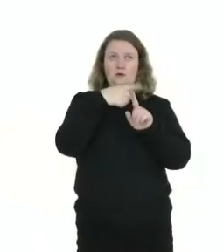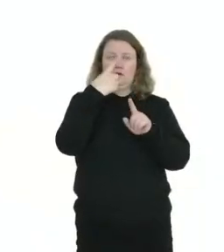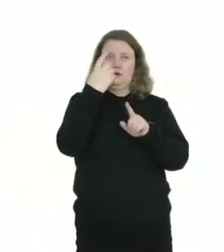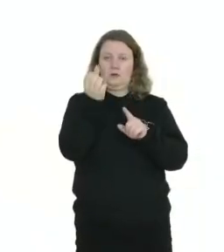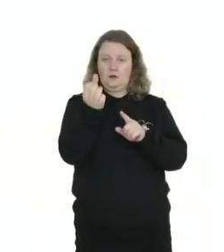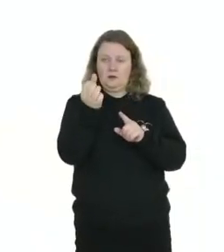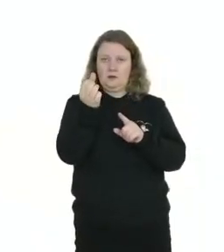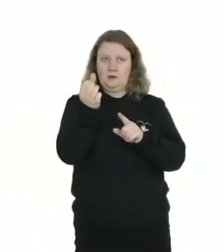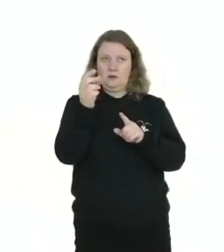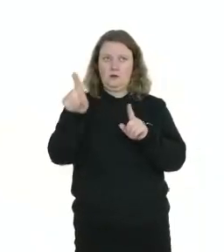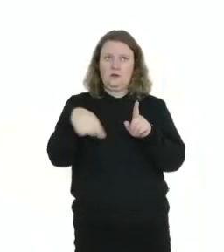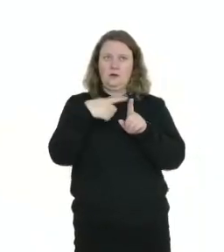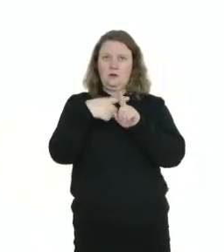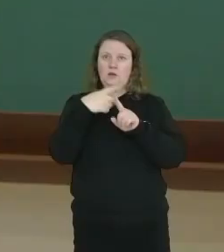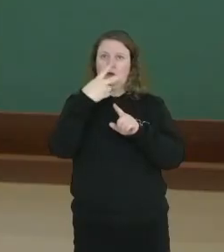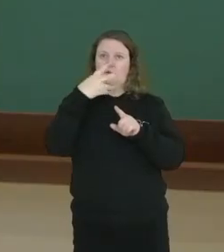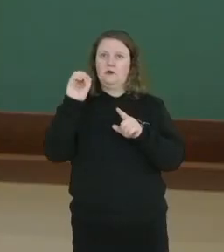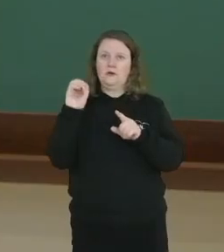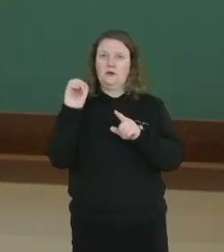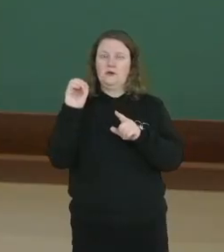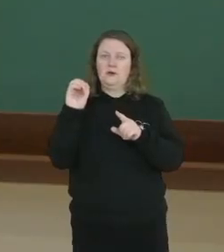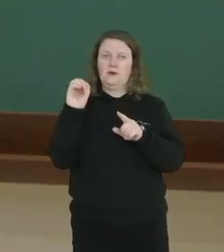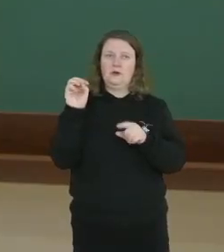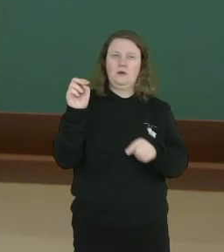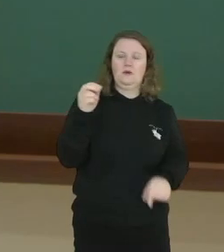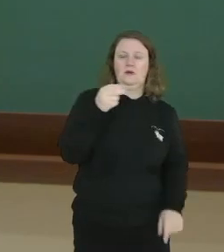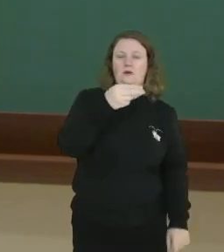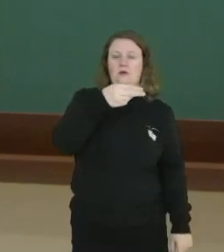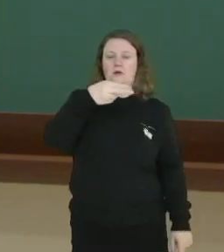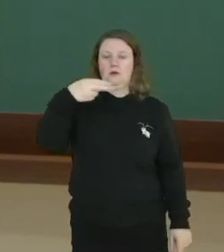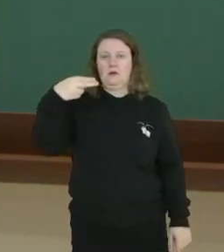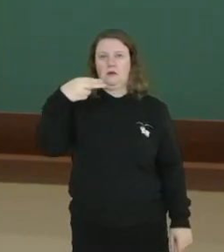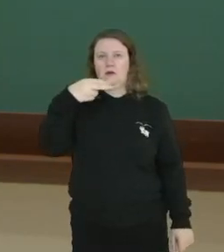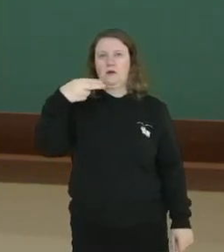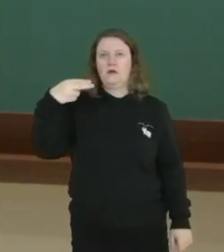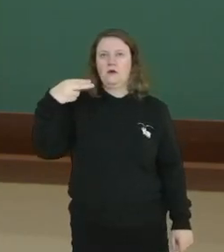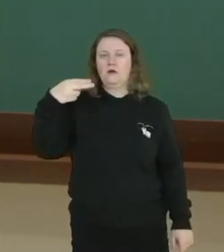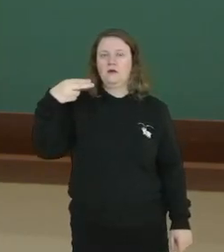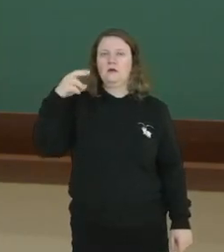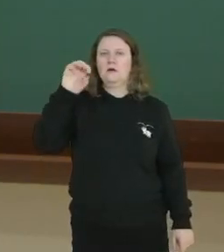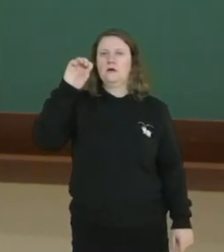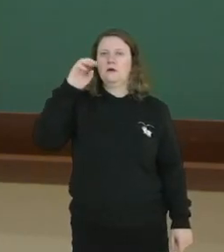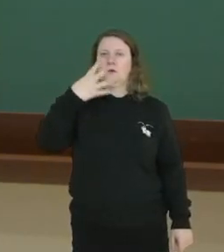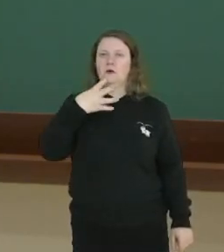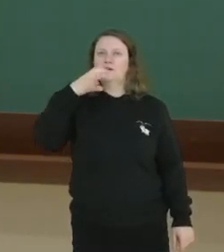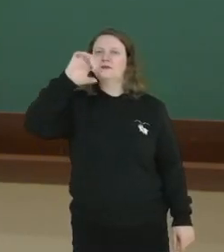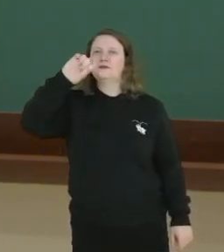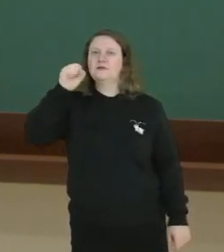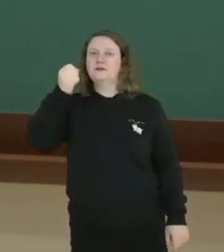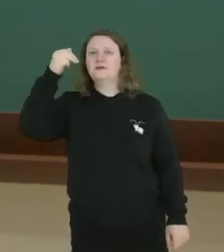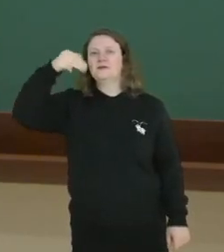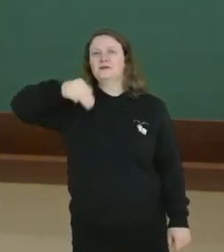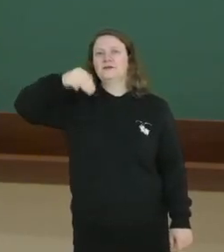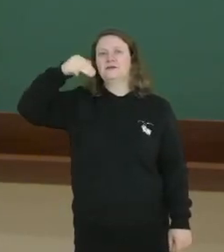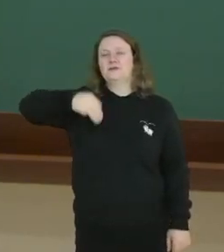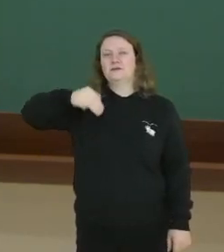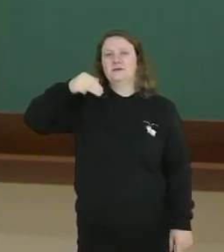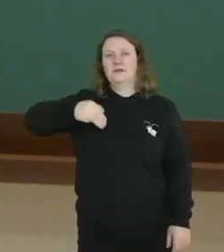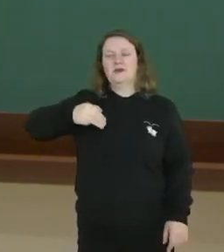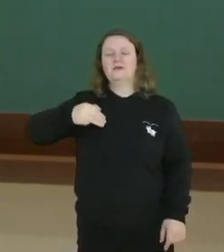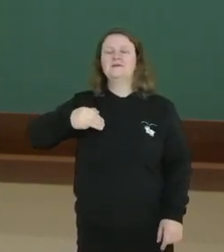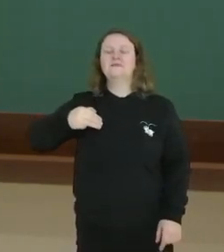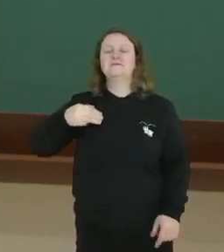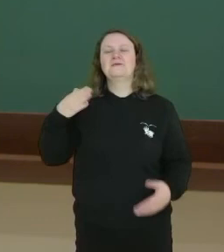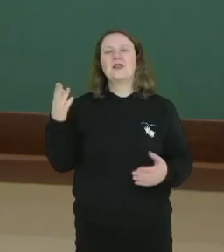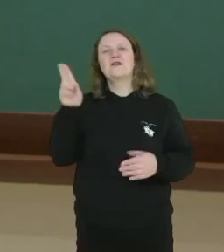16 metros daqui e o 20 metros de lá, ok? Então, dão 48 metros de cerca no